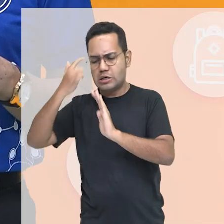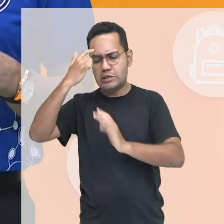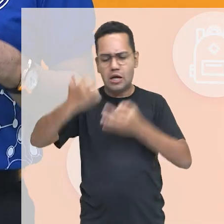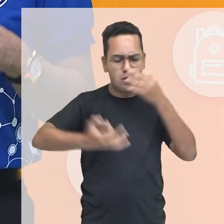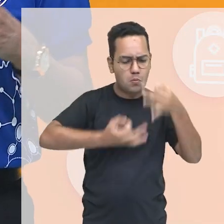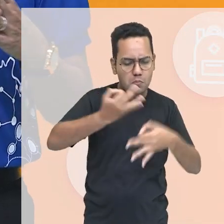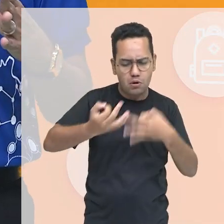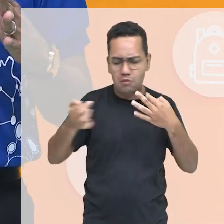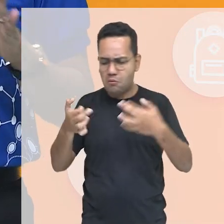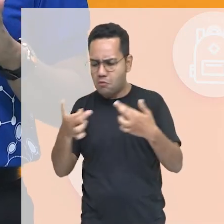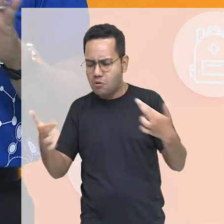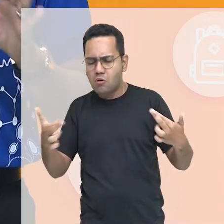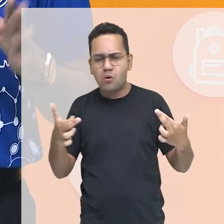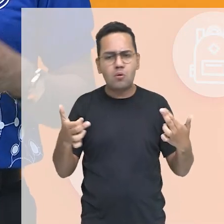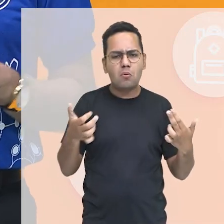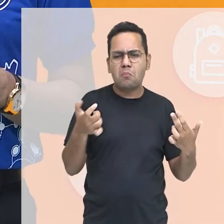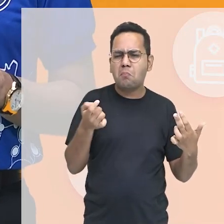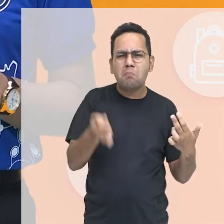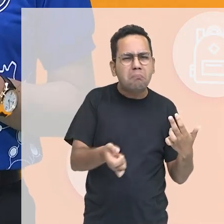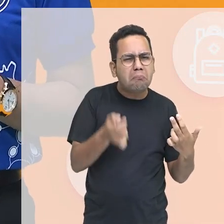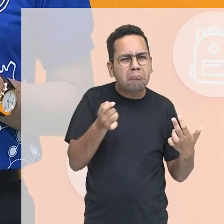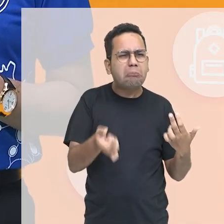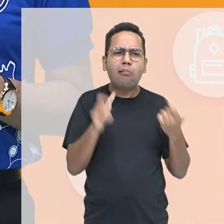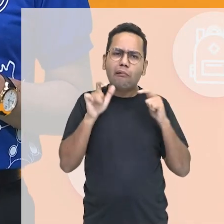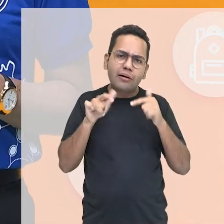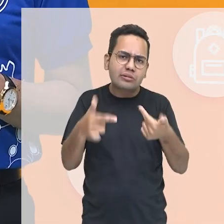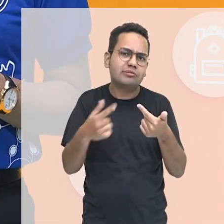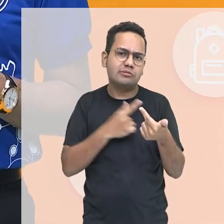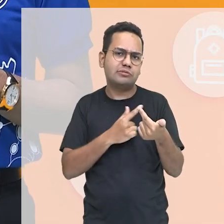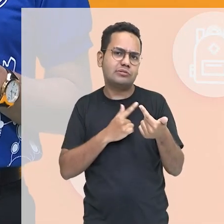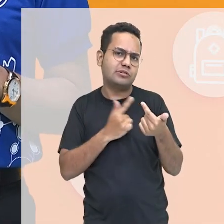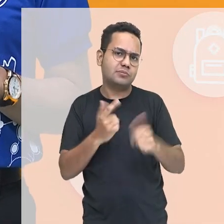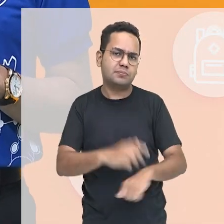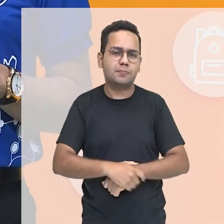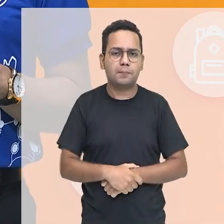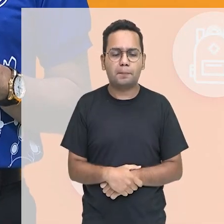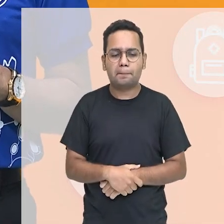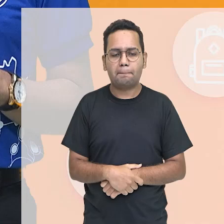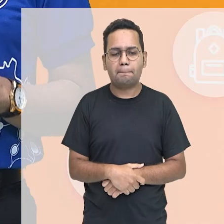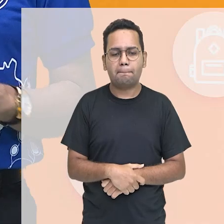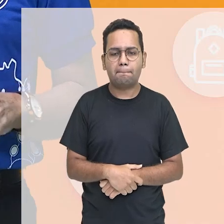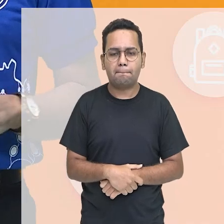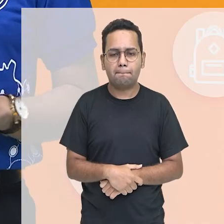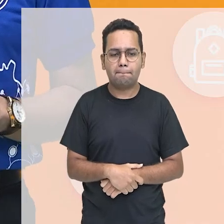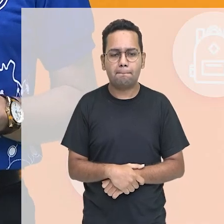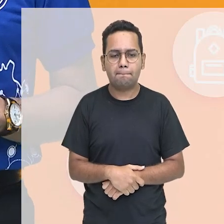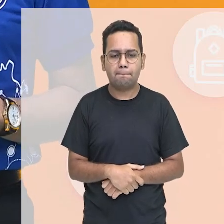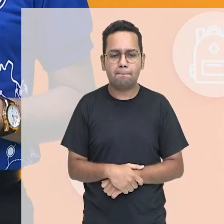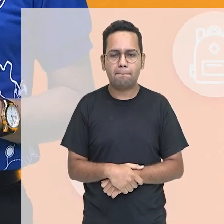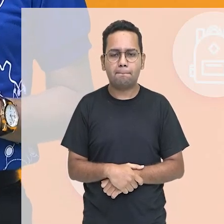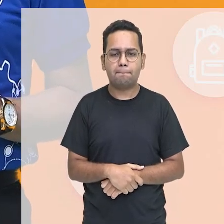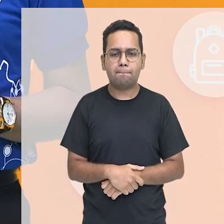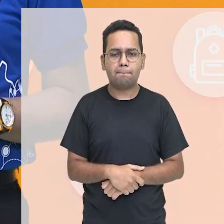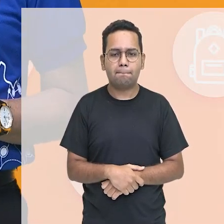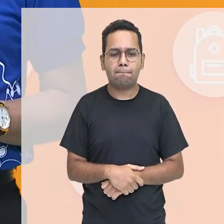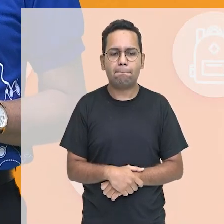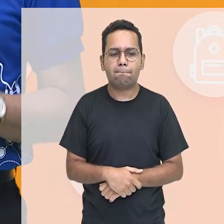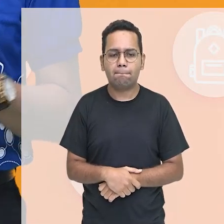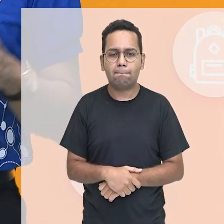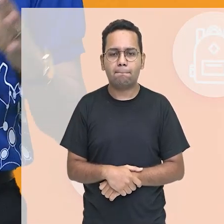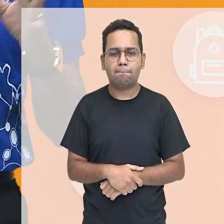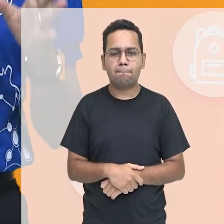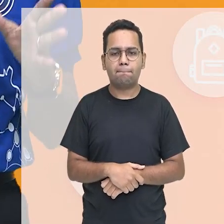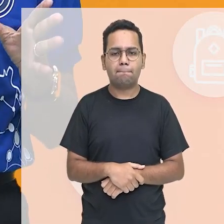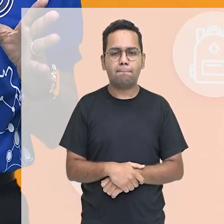totalmente frágil ou quase que inexistente e não nas instituições